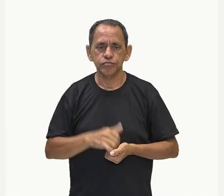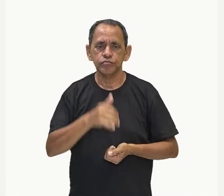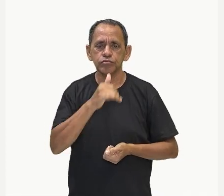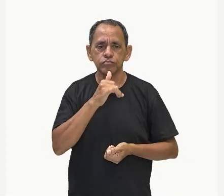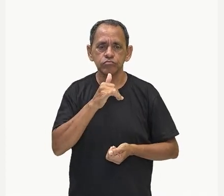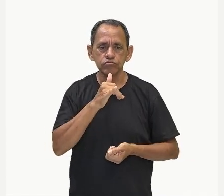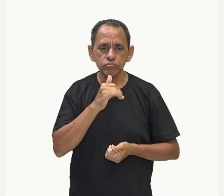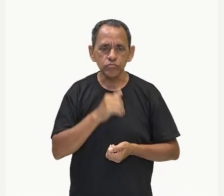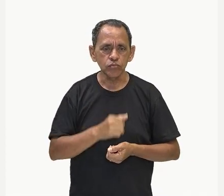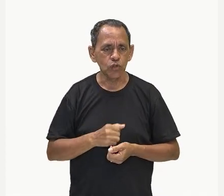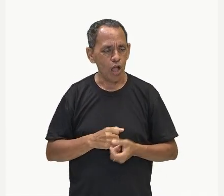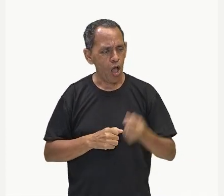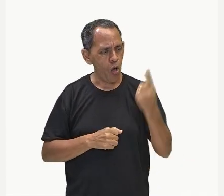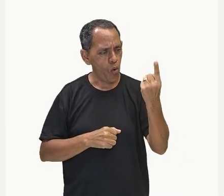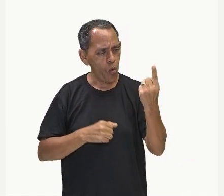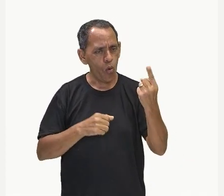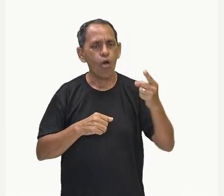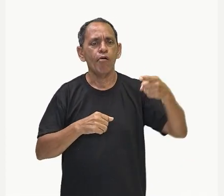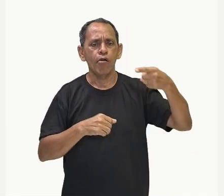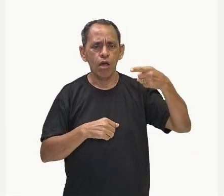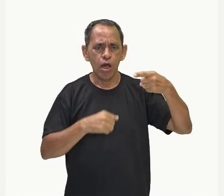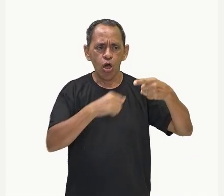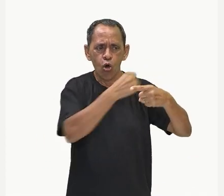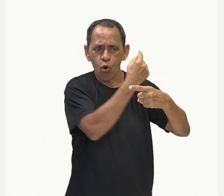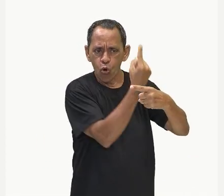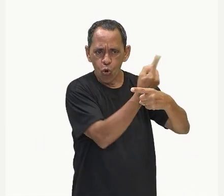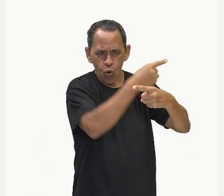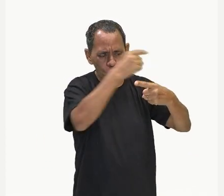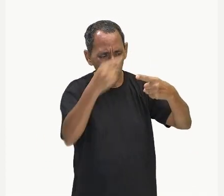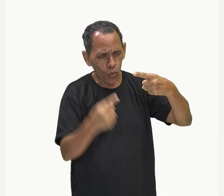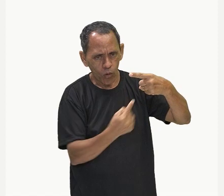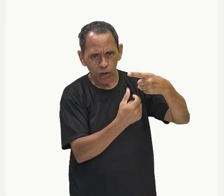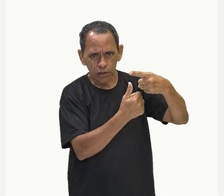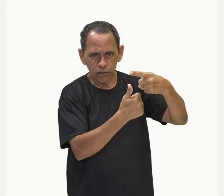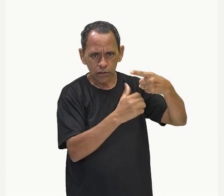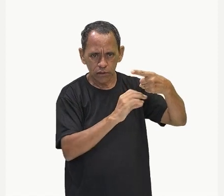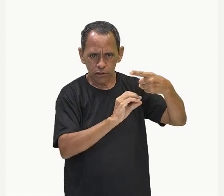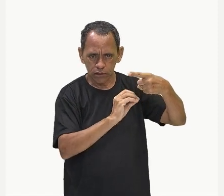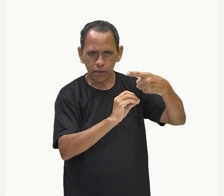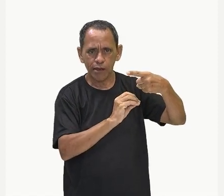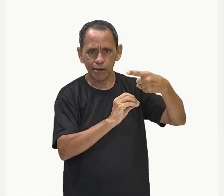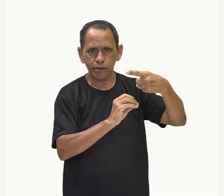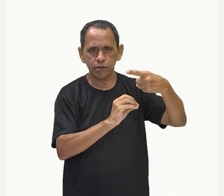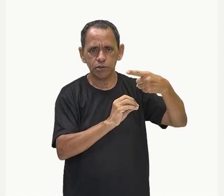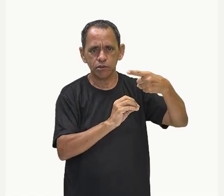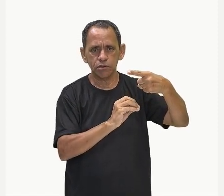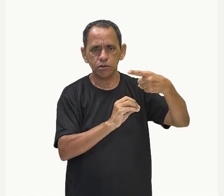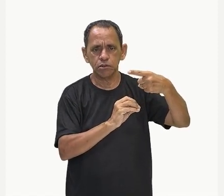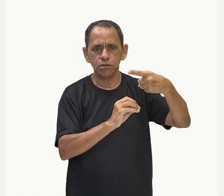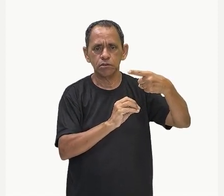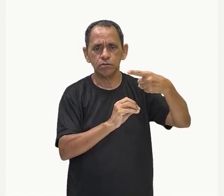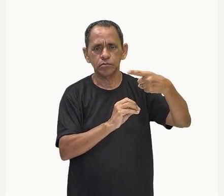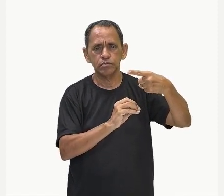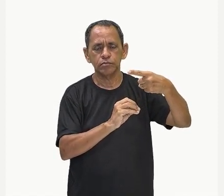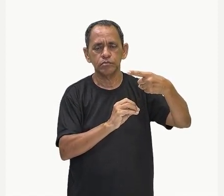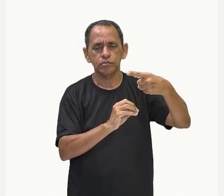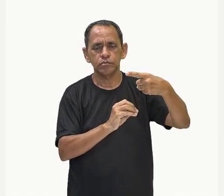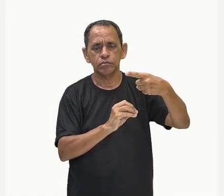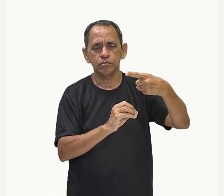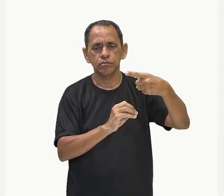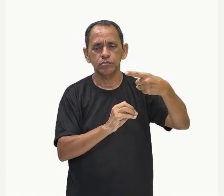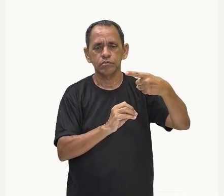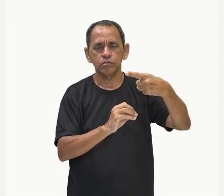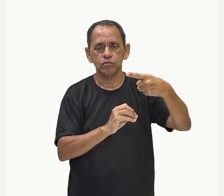1/10. Em fração decimal é 1 sobre 10, né? Que nós chamamos de 1/10. Em